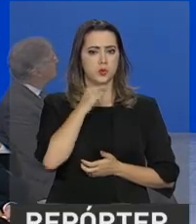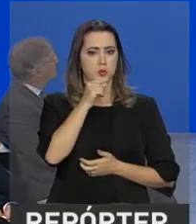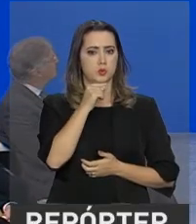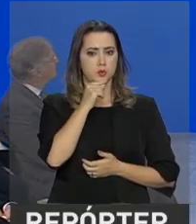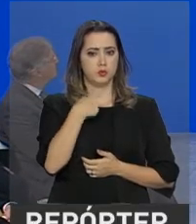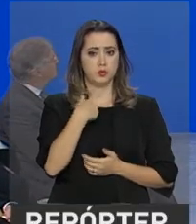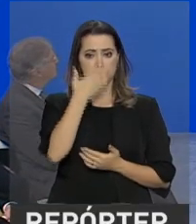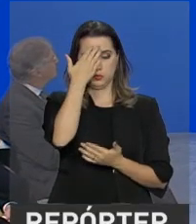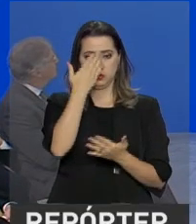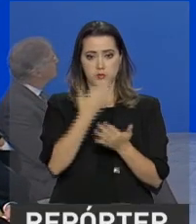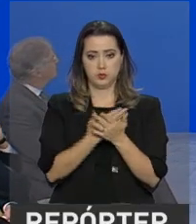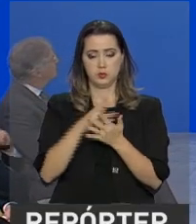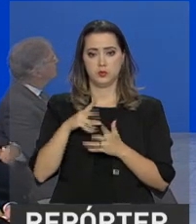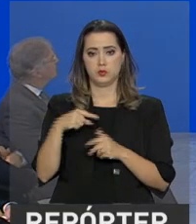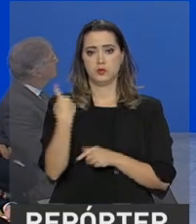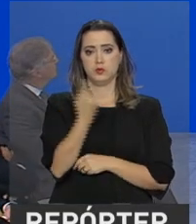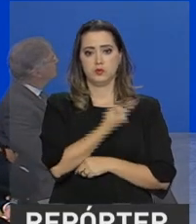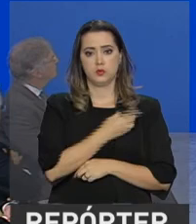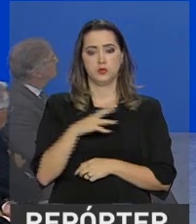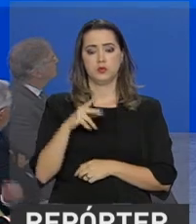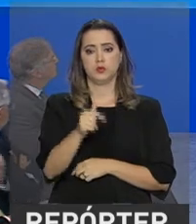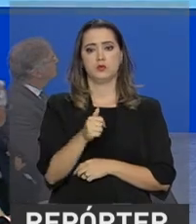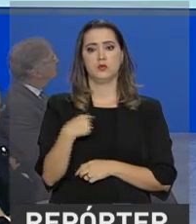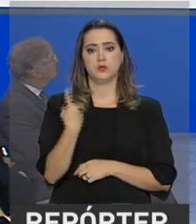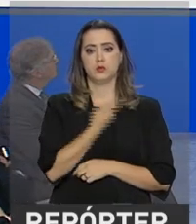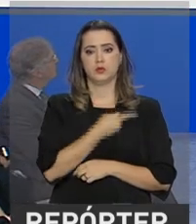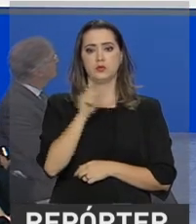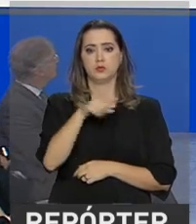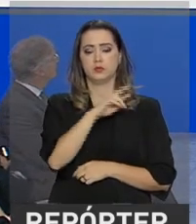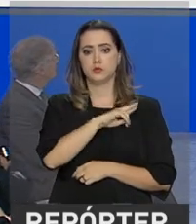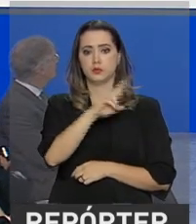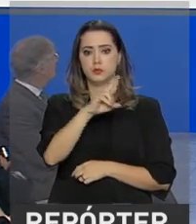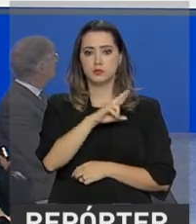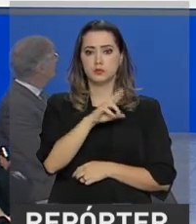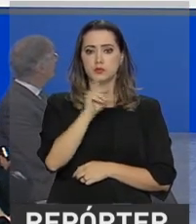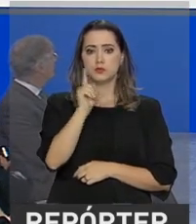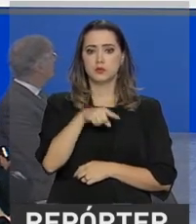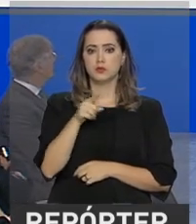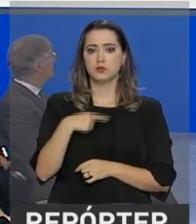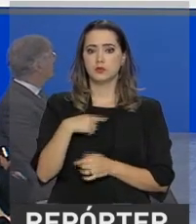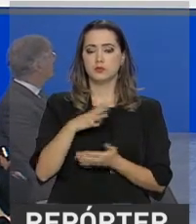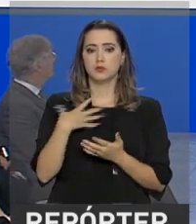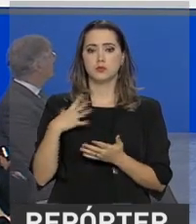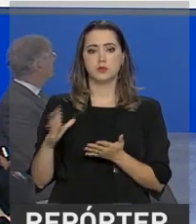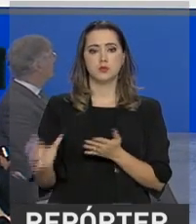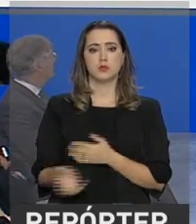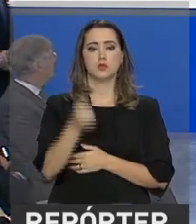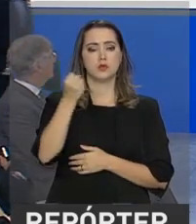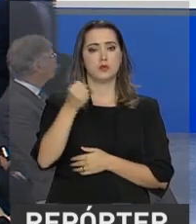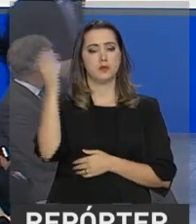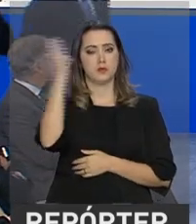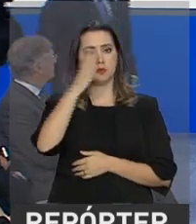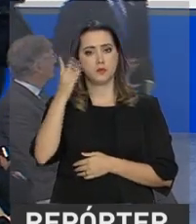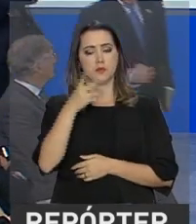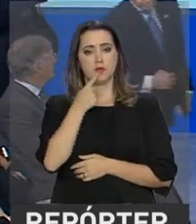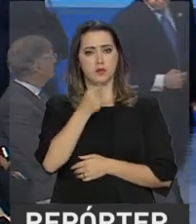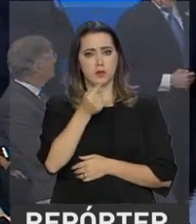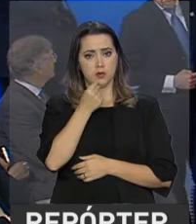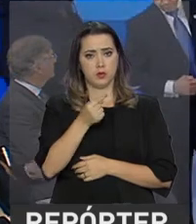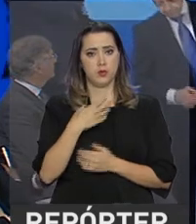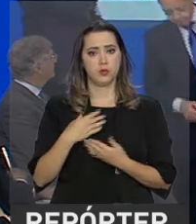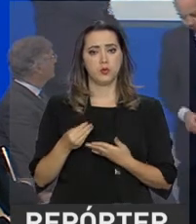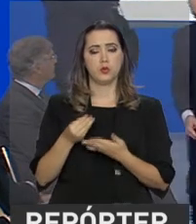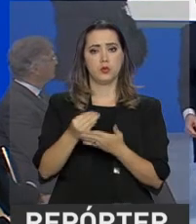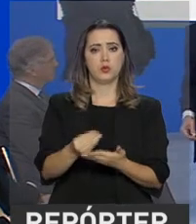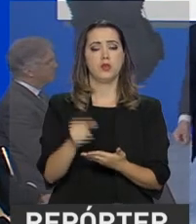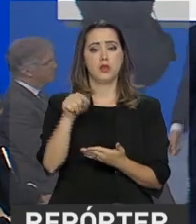creio que todos nós somos responsáveis por tirar o brasil do vermelho e colocarmos o